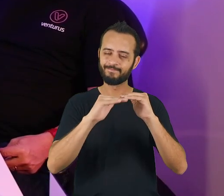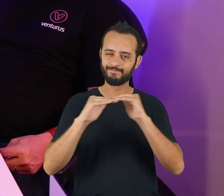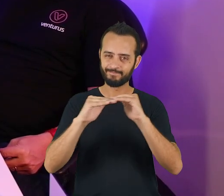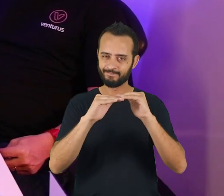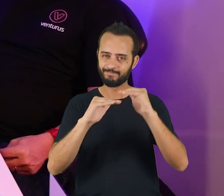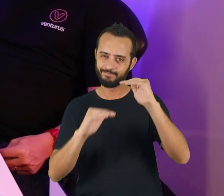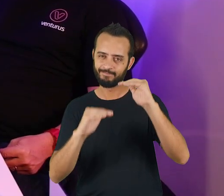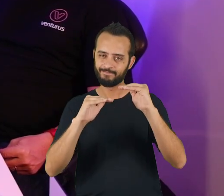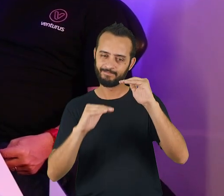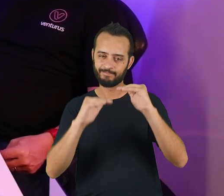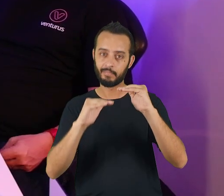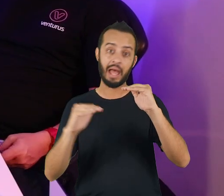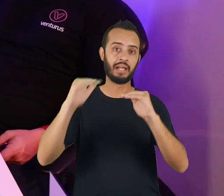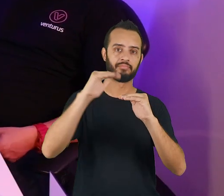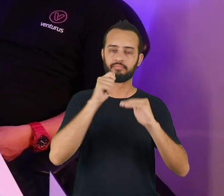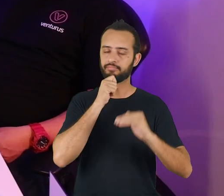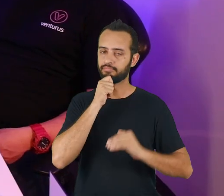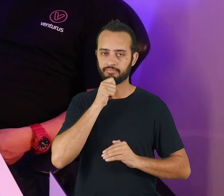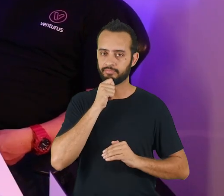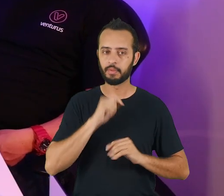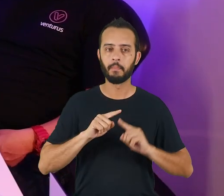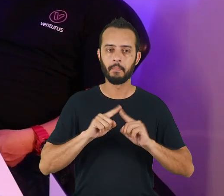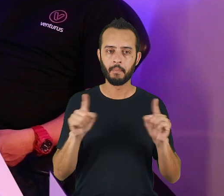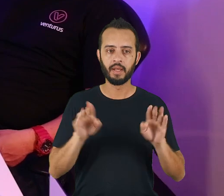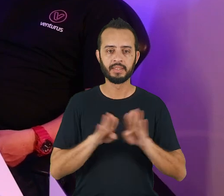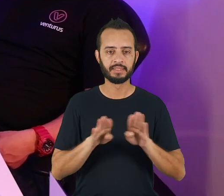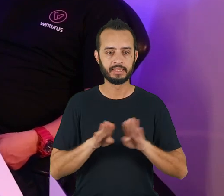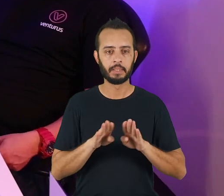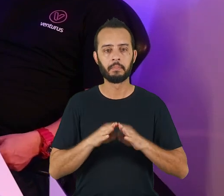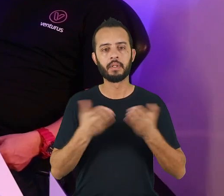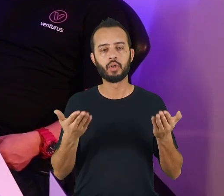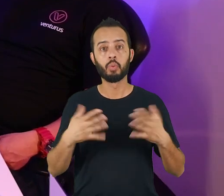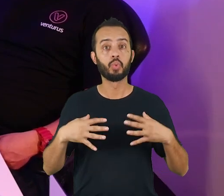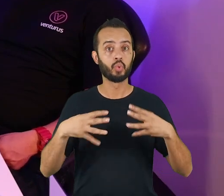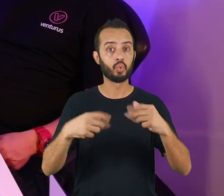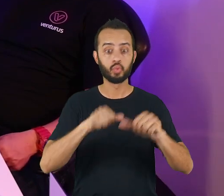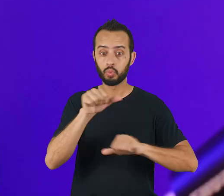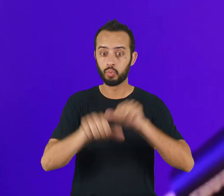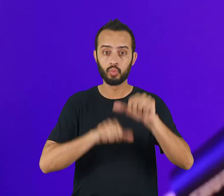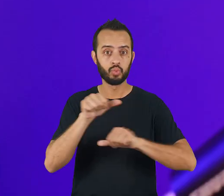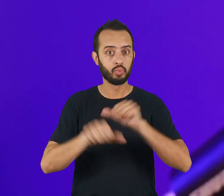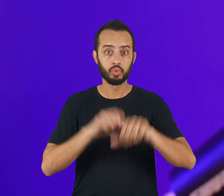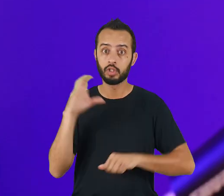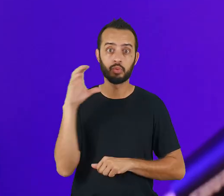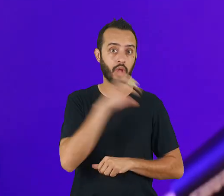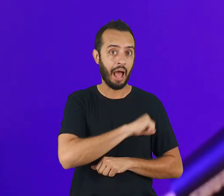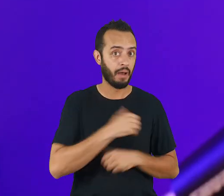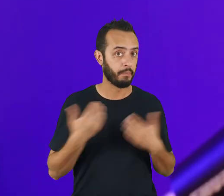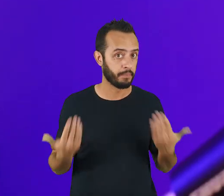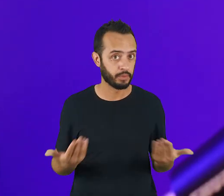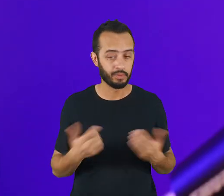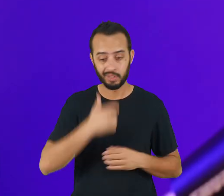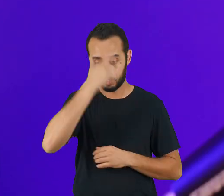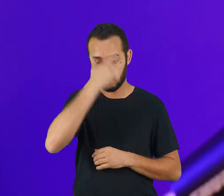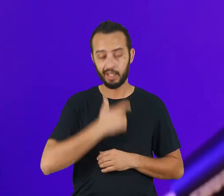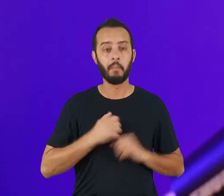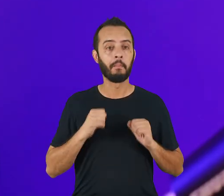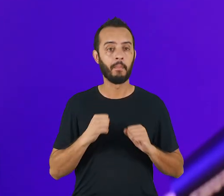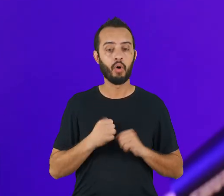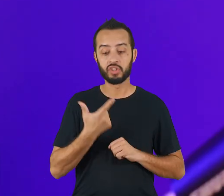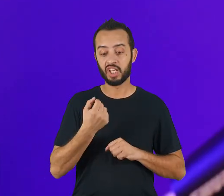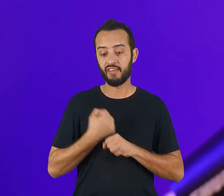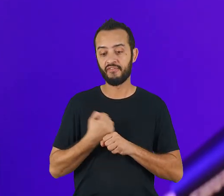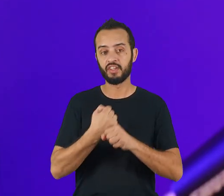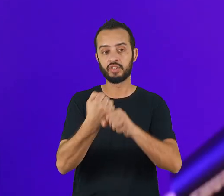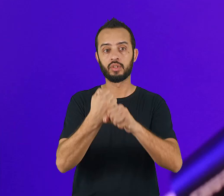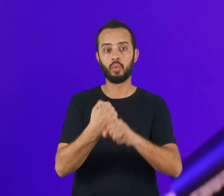de número sobressaindo também acho mas também como tudo muda muito muito rápido eu posso daqui